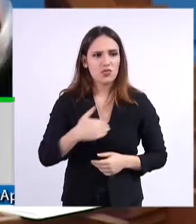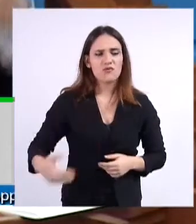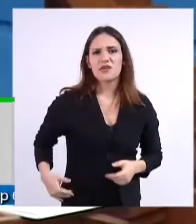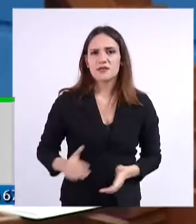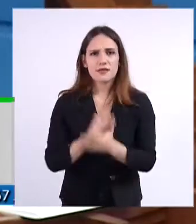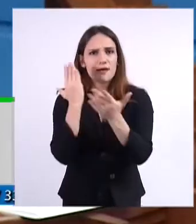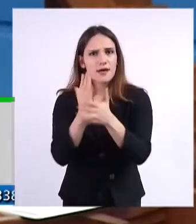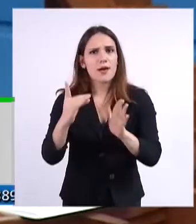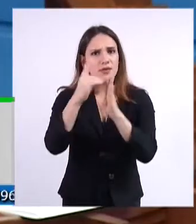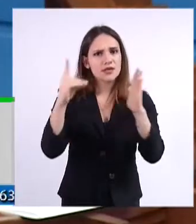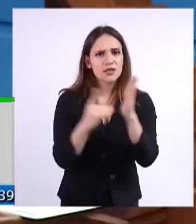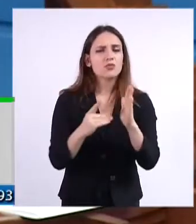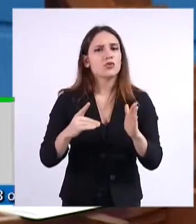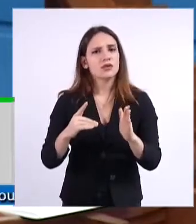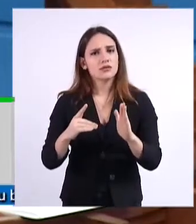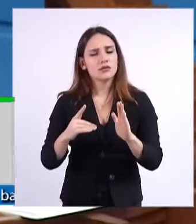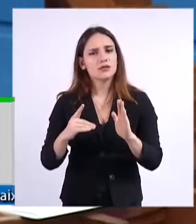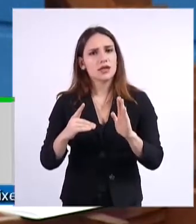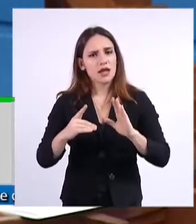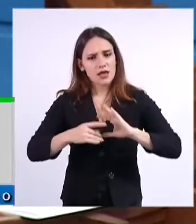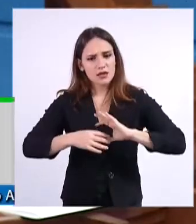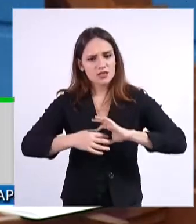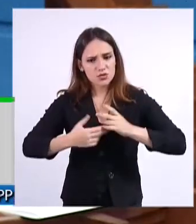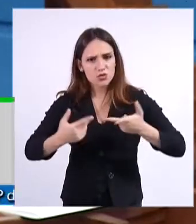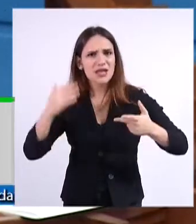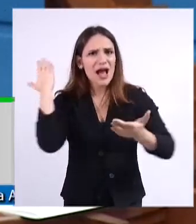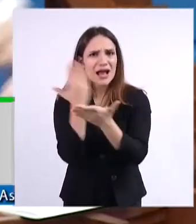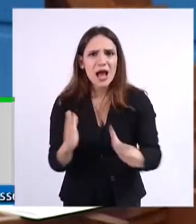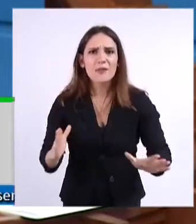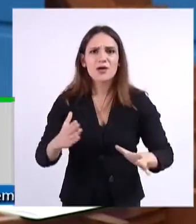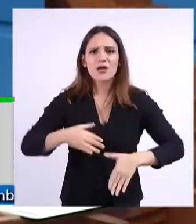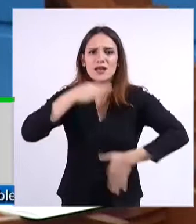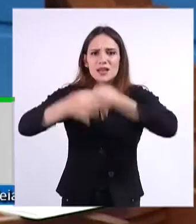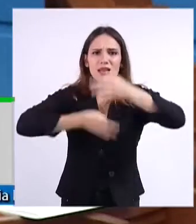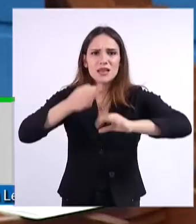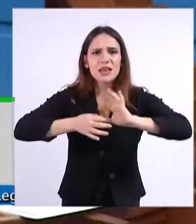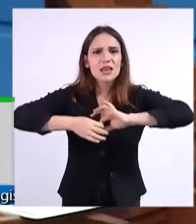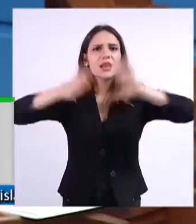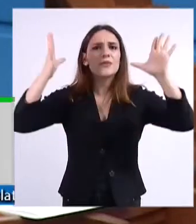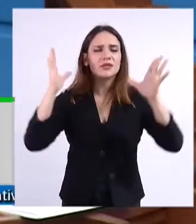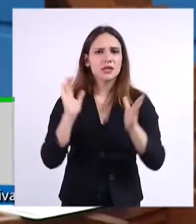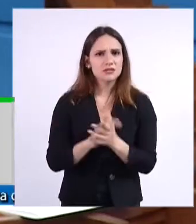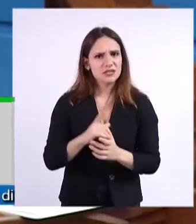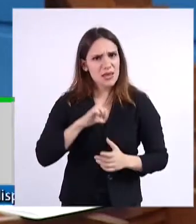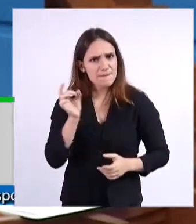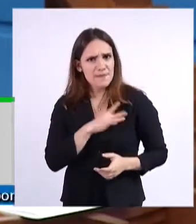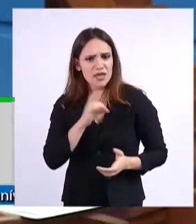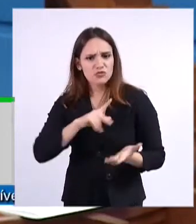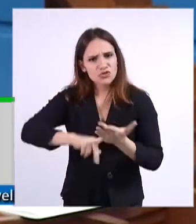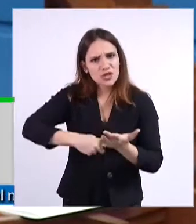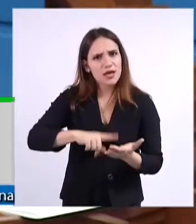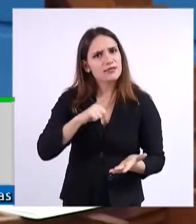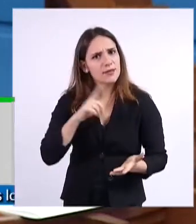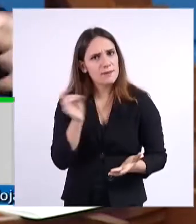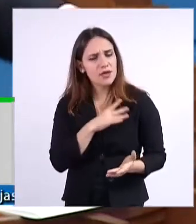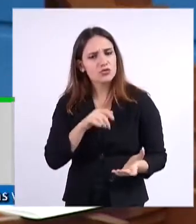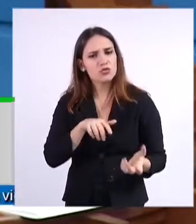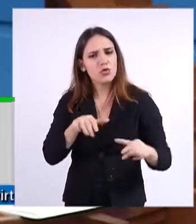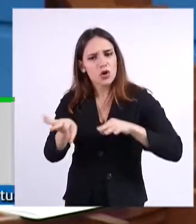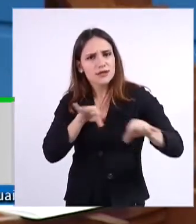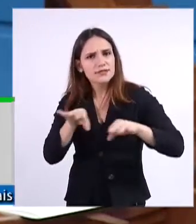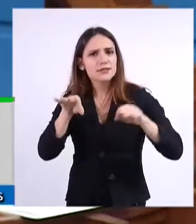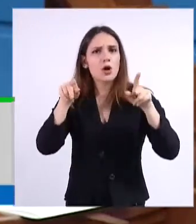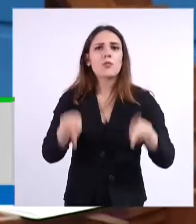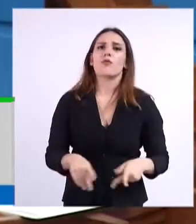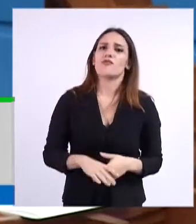com a democracia no país. Tem medo do sindicato, tem medo da organização popular. É um governo